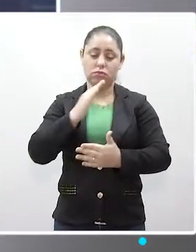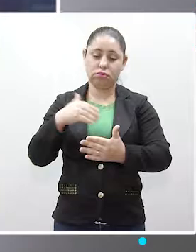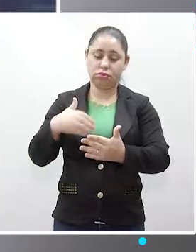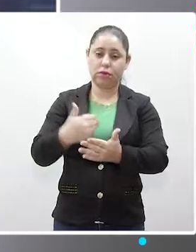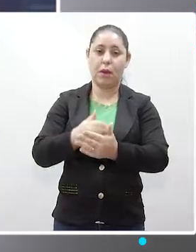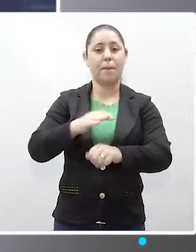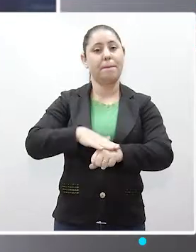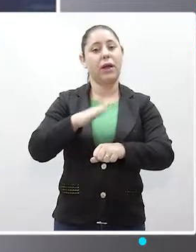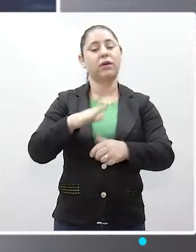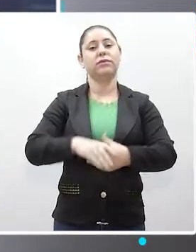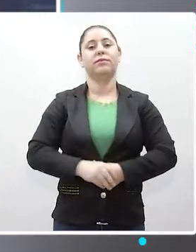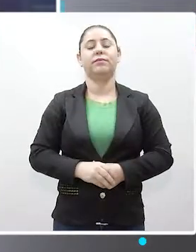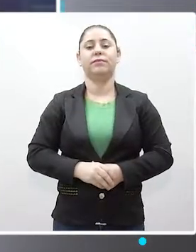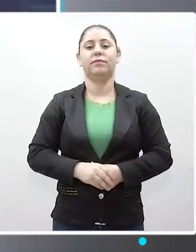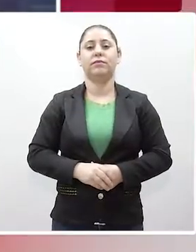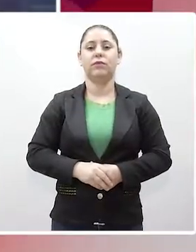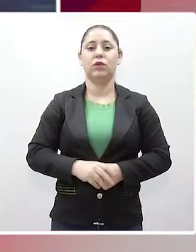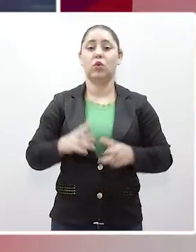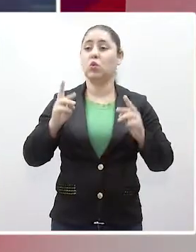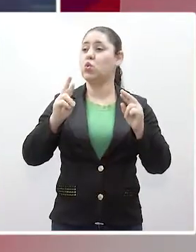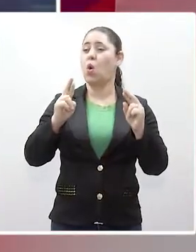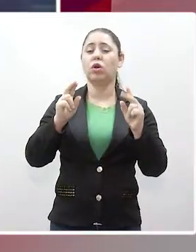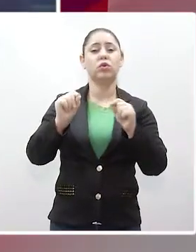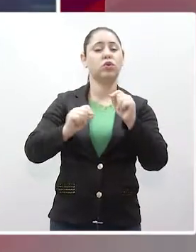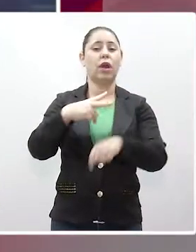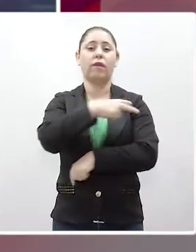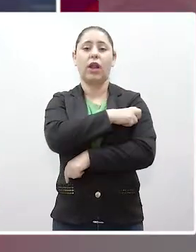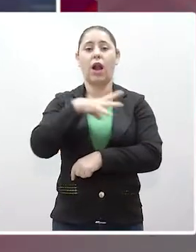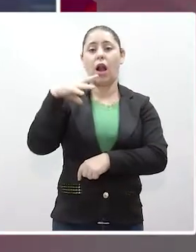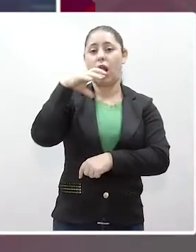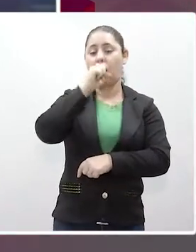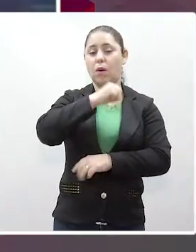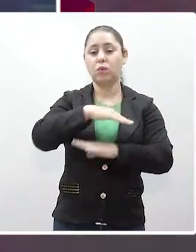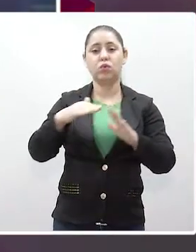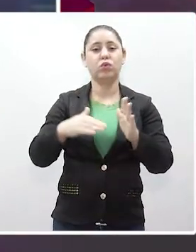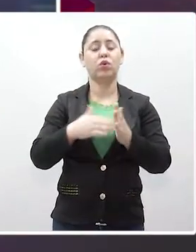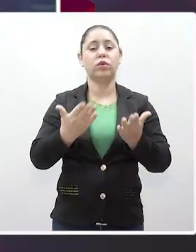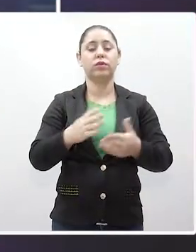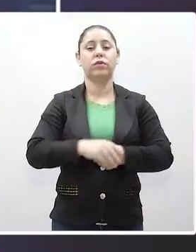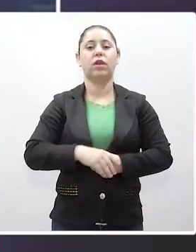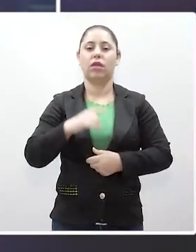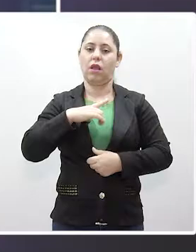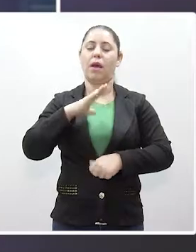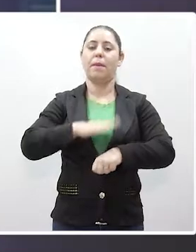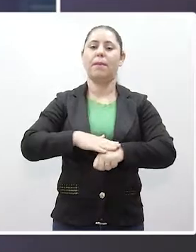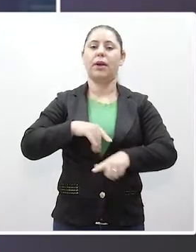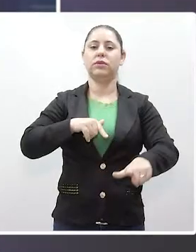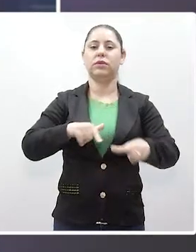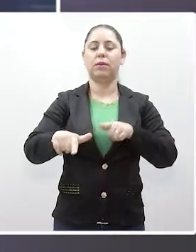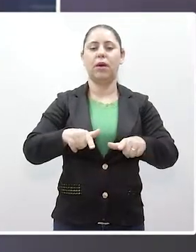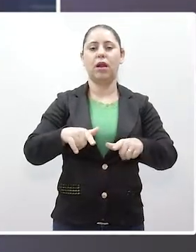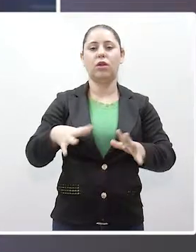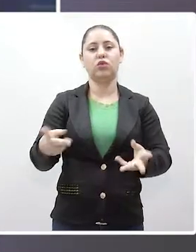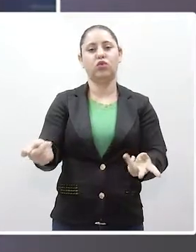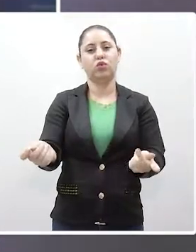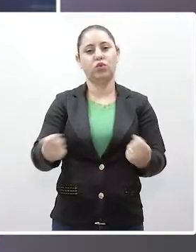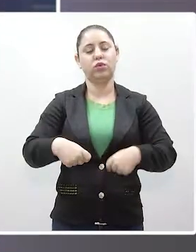para a vacinação avançar rápido e que a gente consiga gerar emprego, porque a geração de empregos de